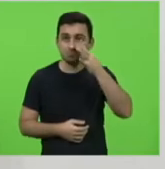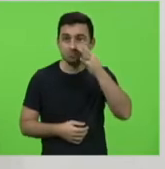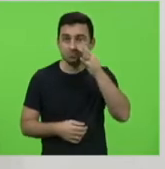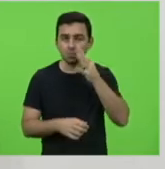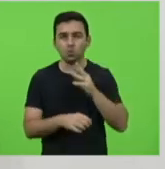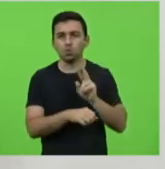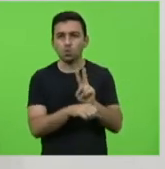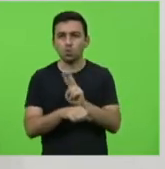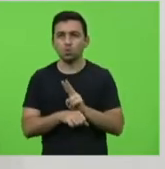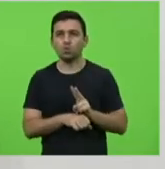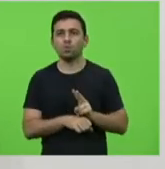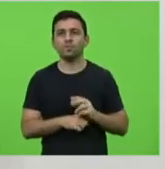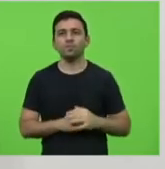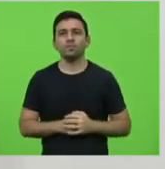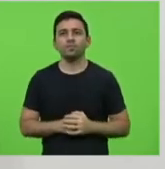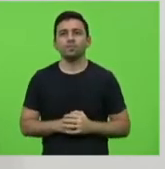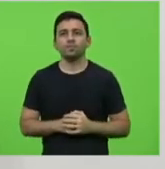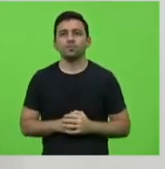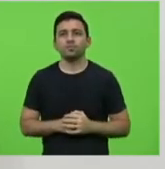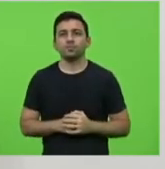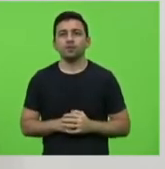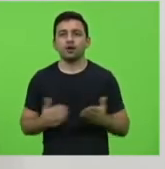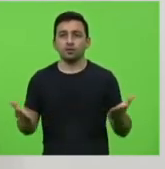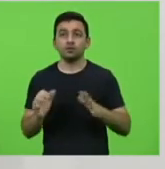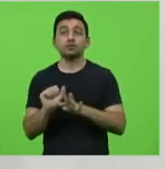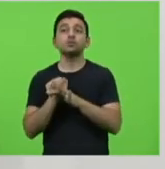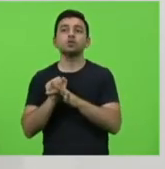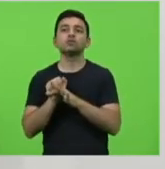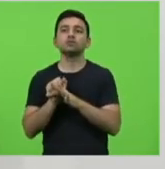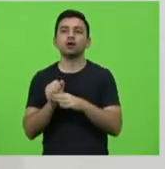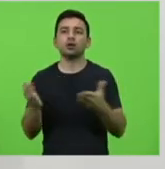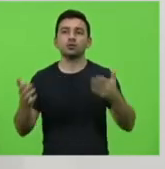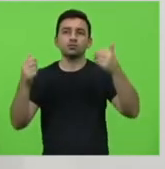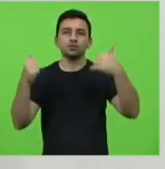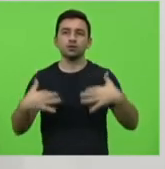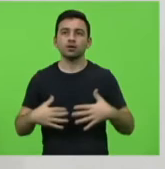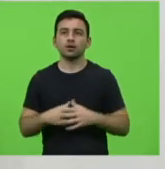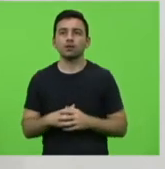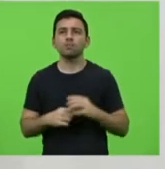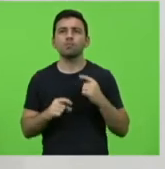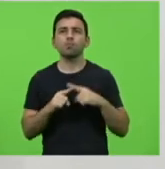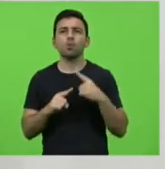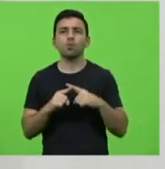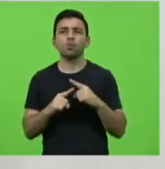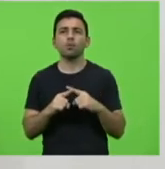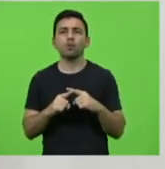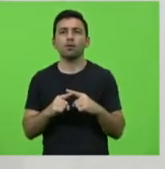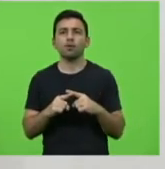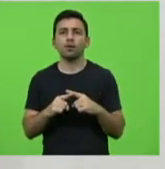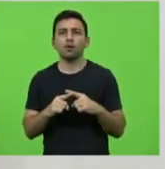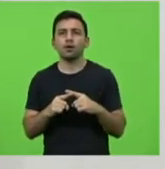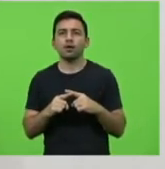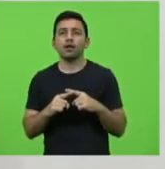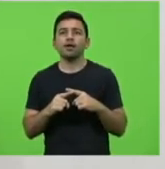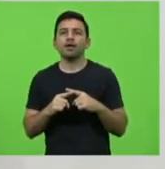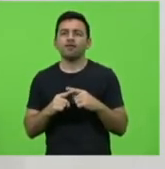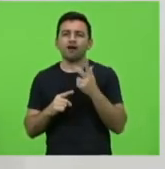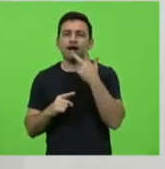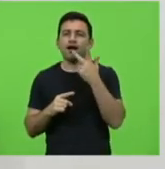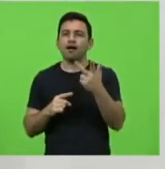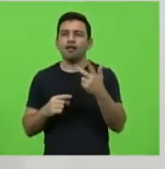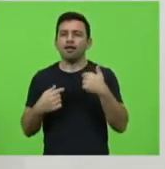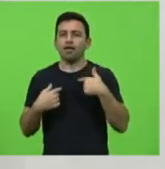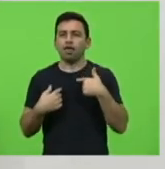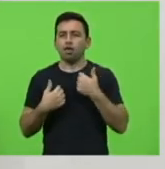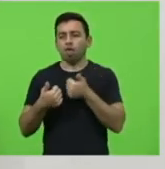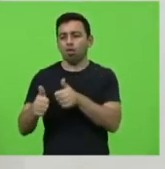acompanhamento. Vamos falar de segurança? Por que que depois, Guto, dizem que eu sou